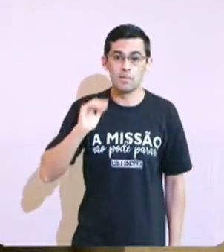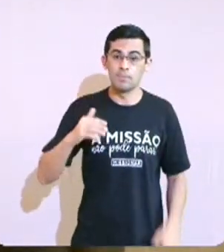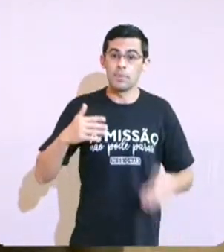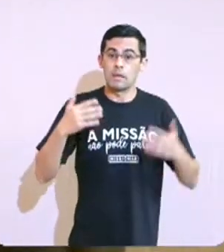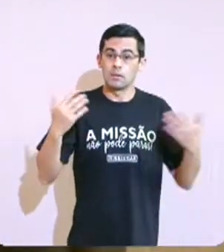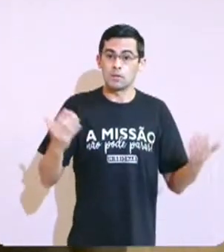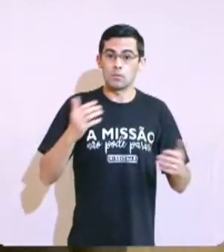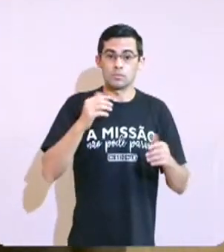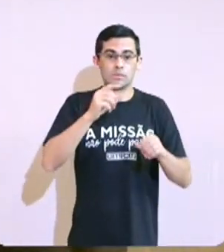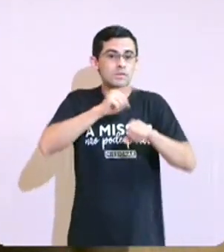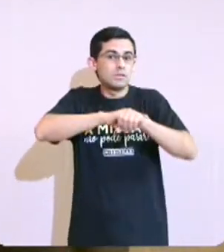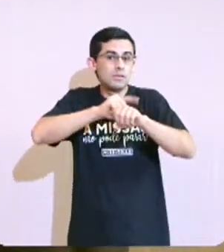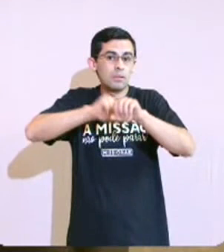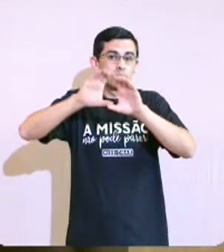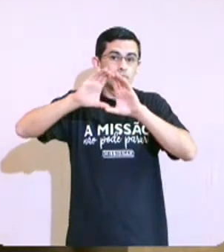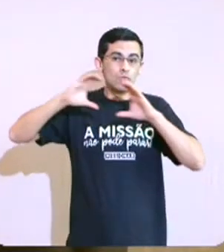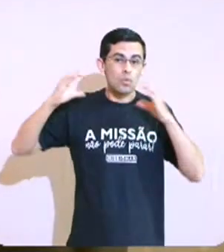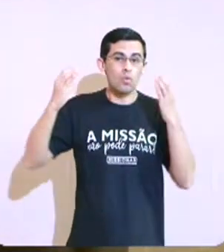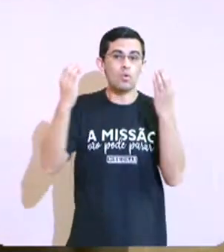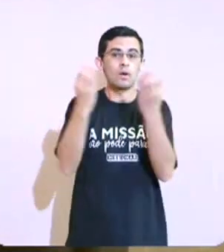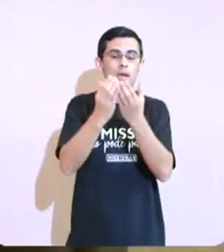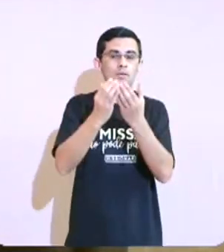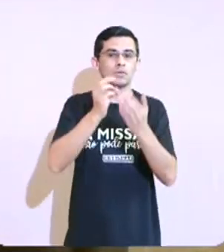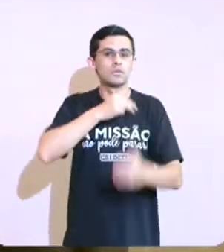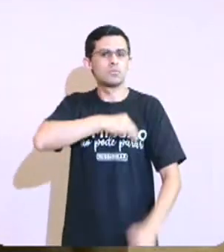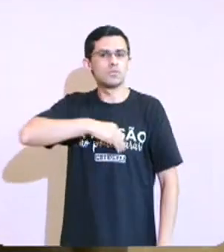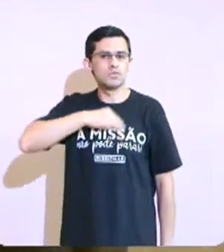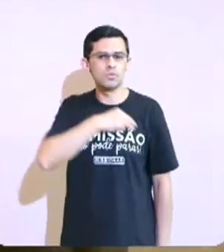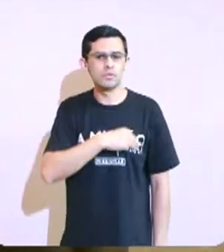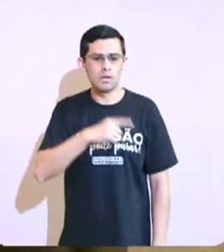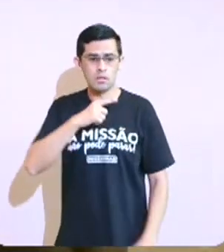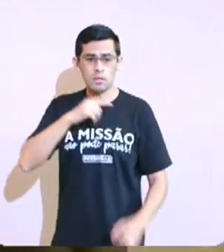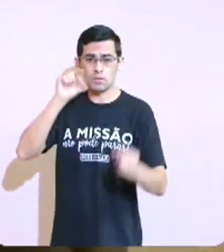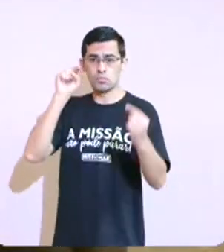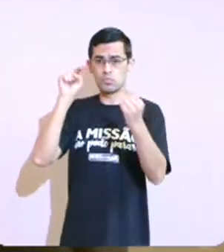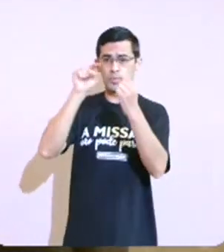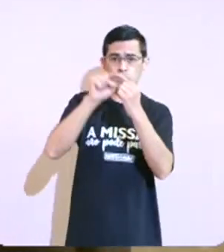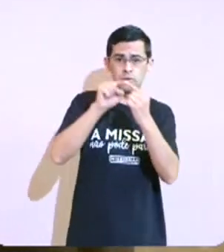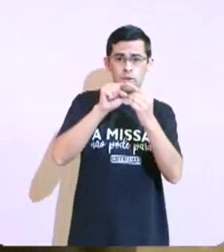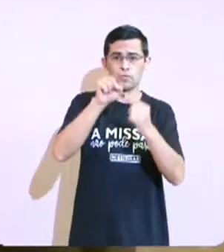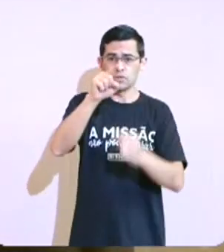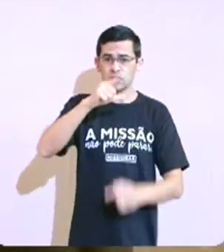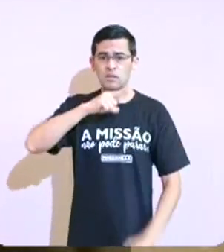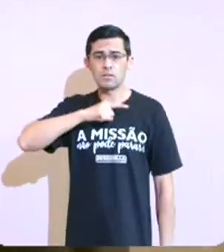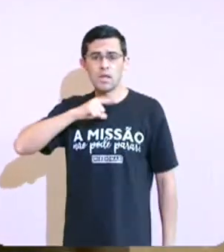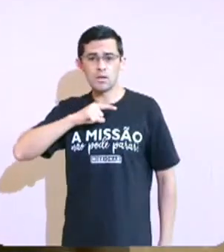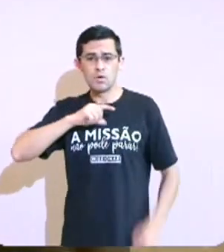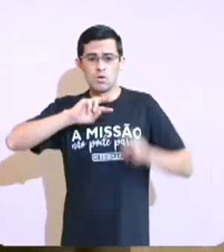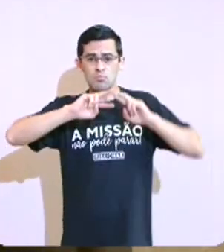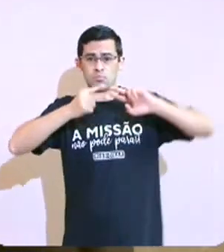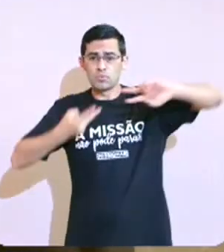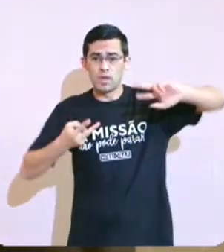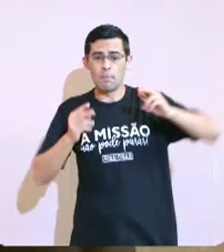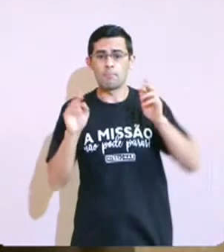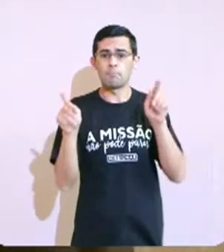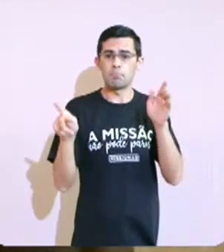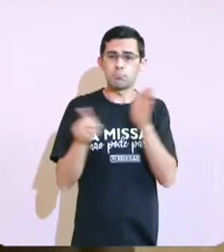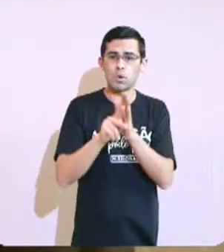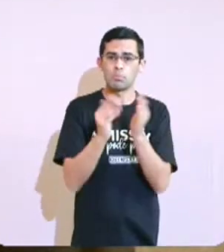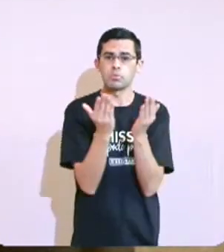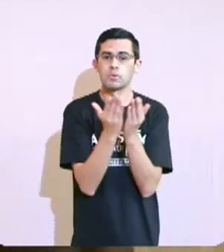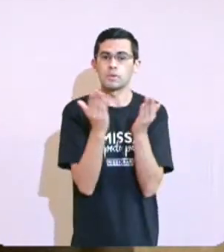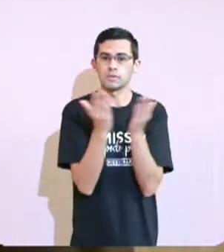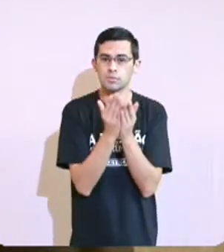nessa missionar, tome um propósito. Você que tem no seu DNA cristão,